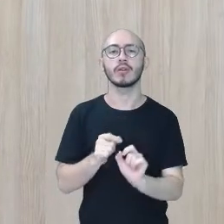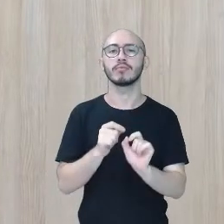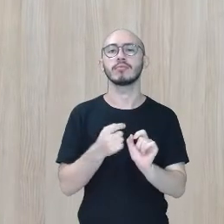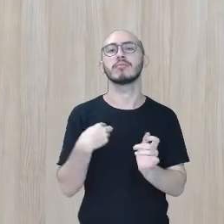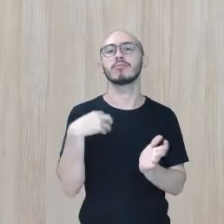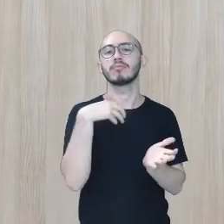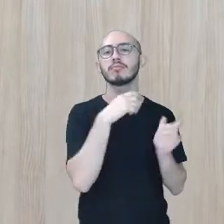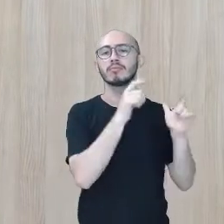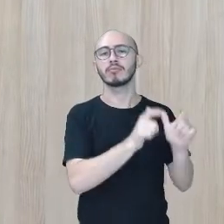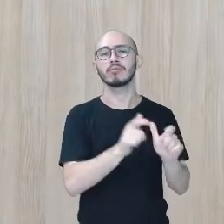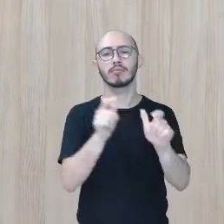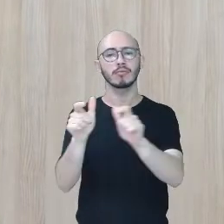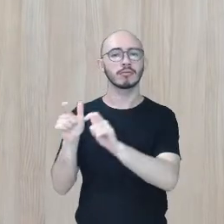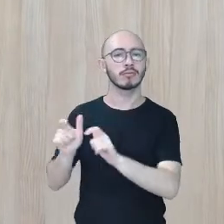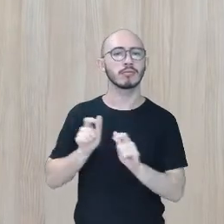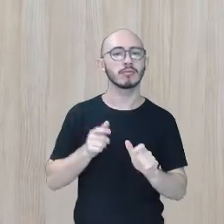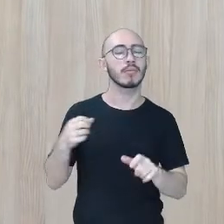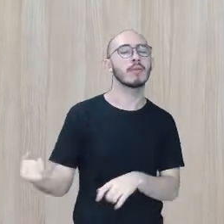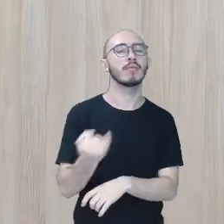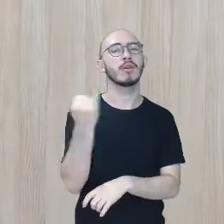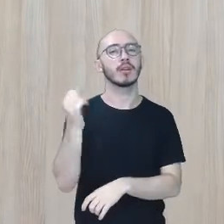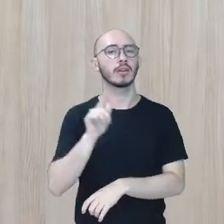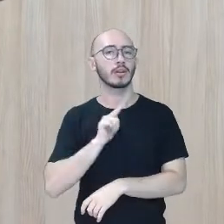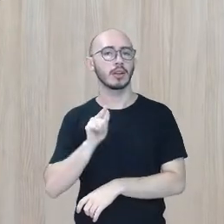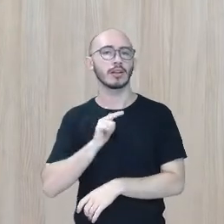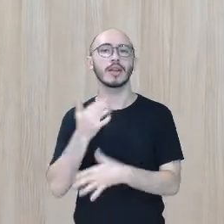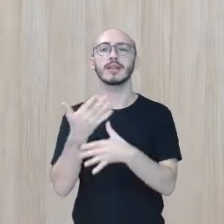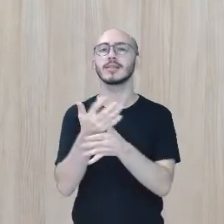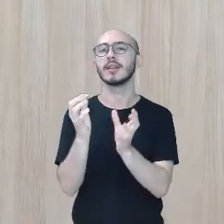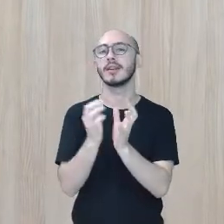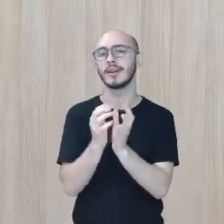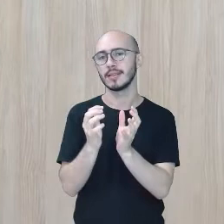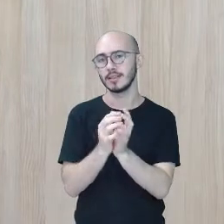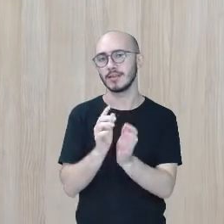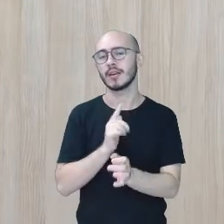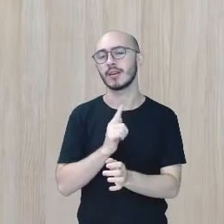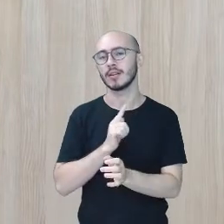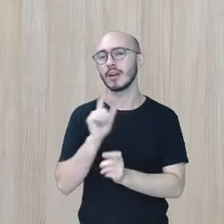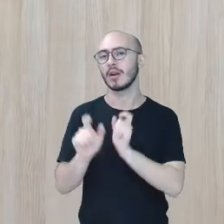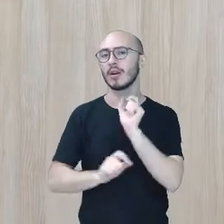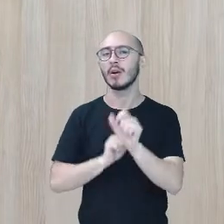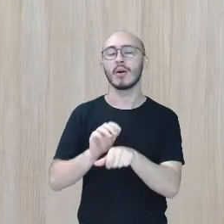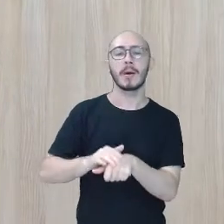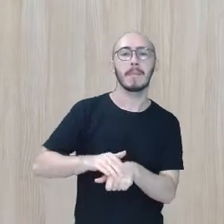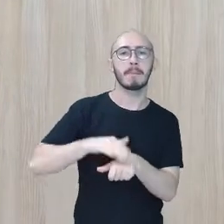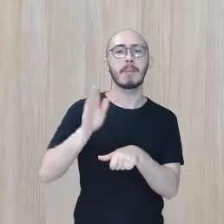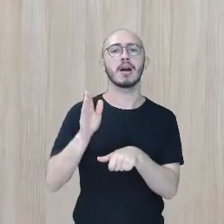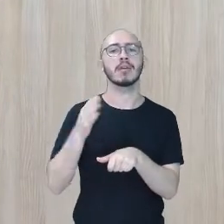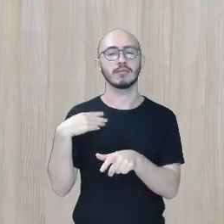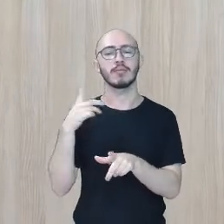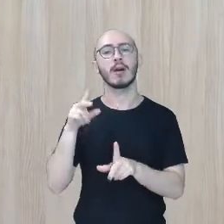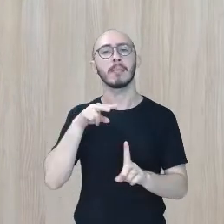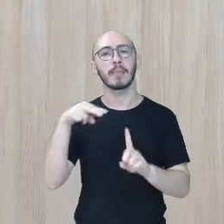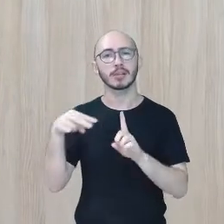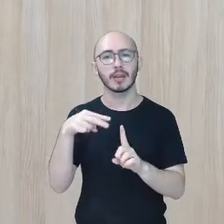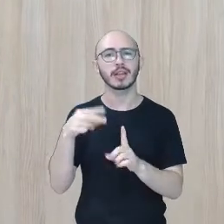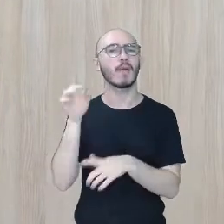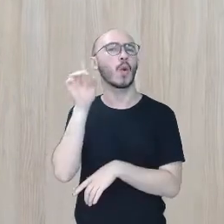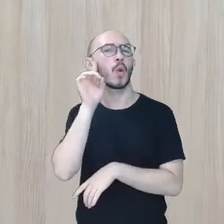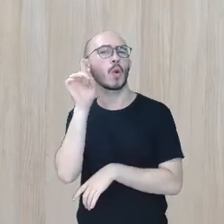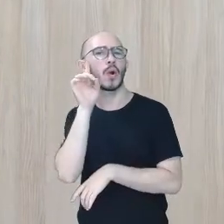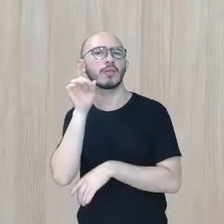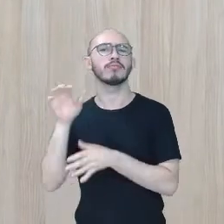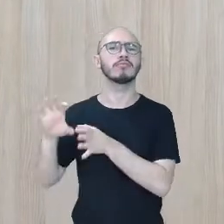né, importantes para a cidade do Recife, né, trabalhando mais essa perspectiva, né, do